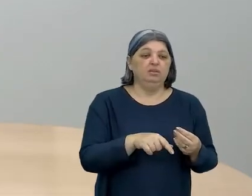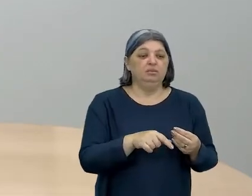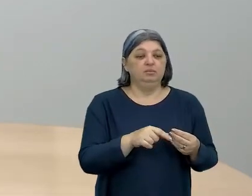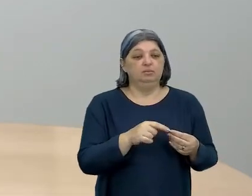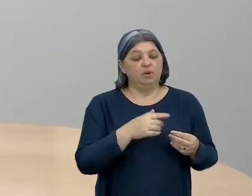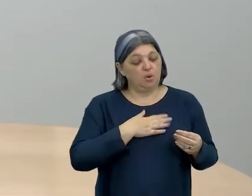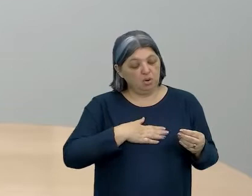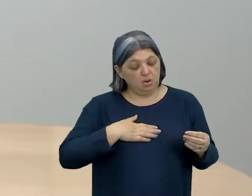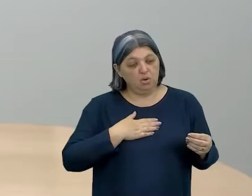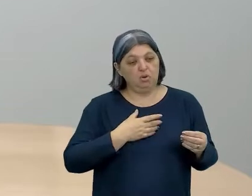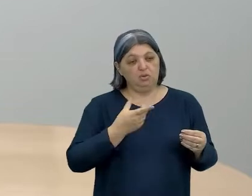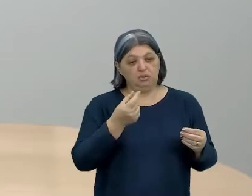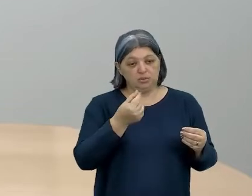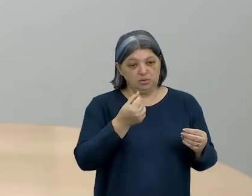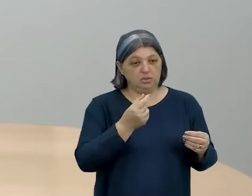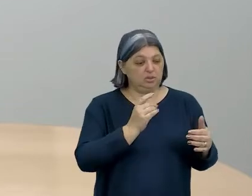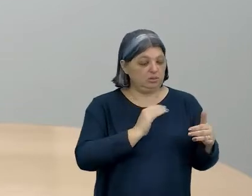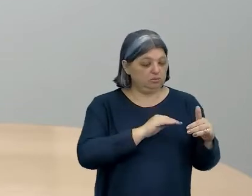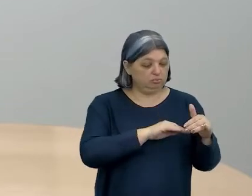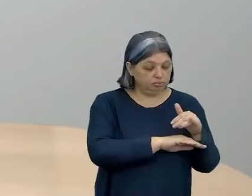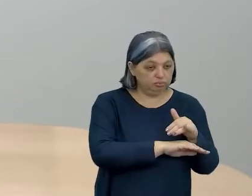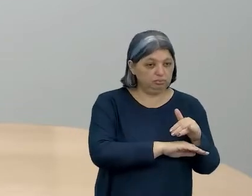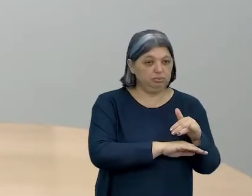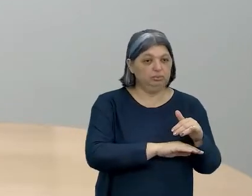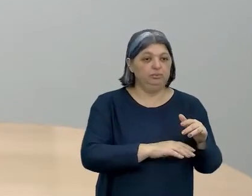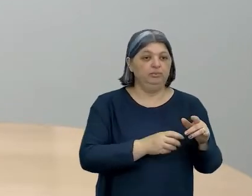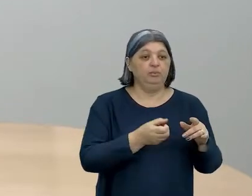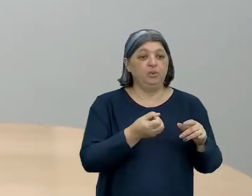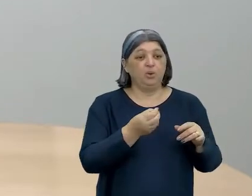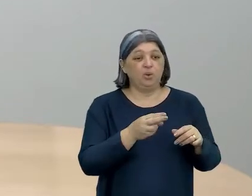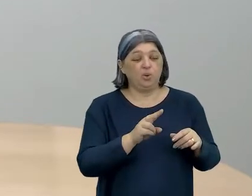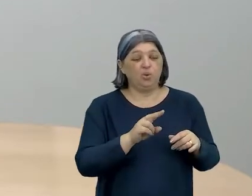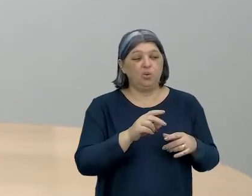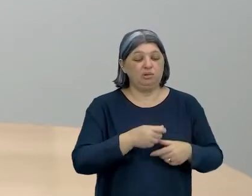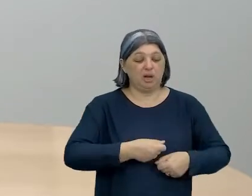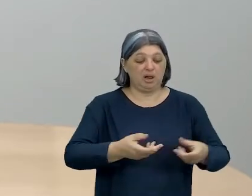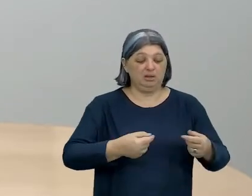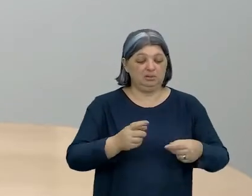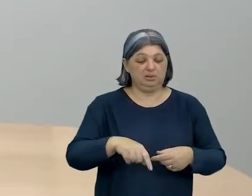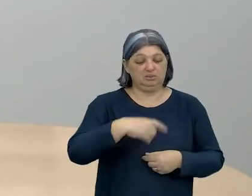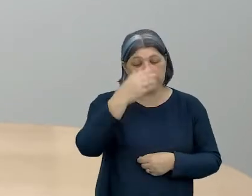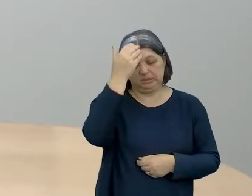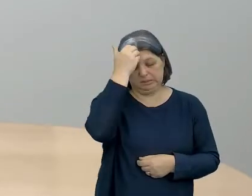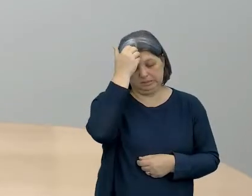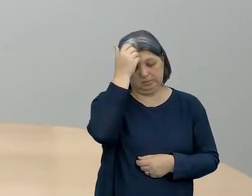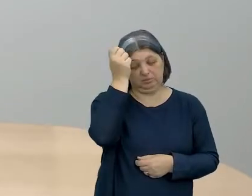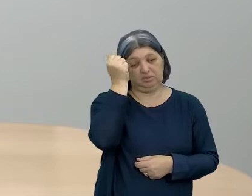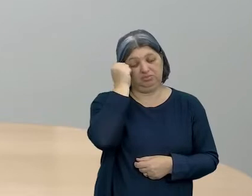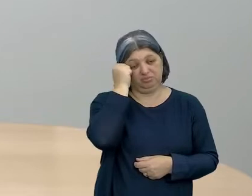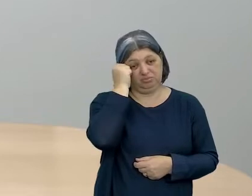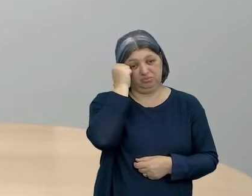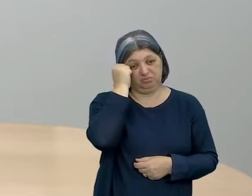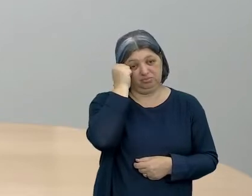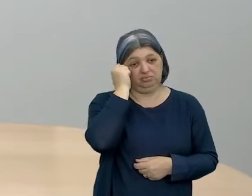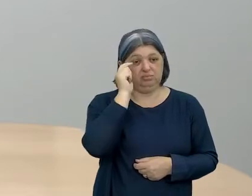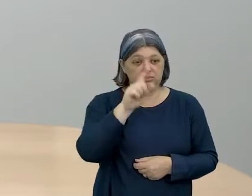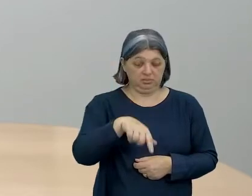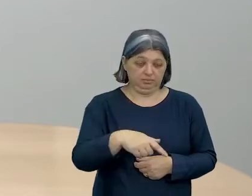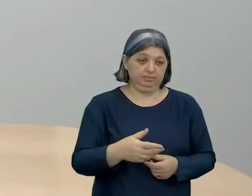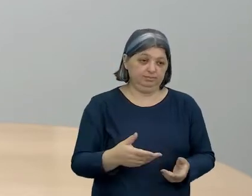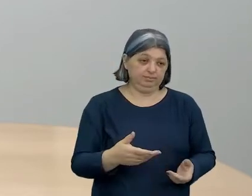de guardar bastante o dinheiro. Ou eu tenho culpa quando eu gasto, depois eu sinto um remorso. Será que é isso a